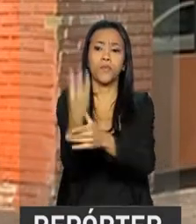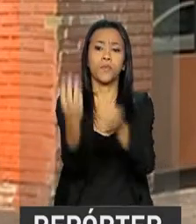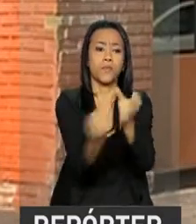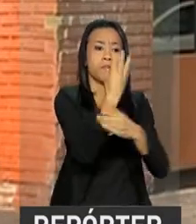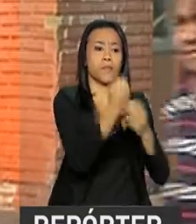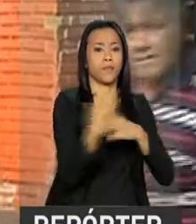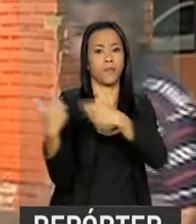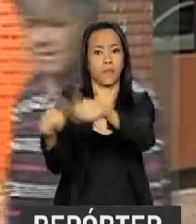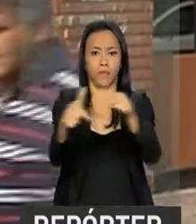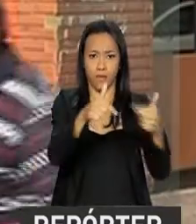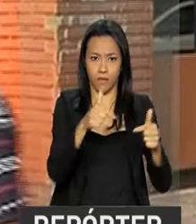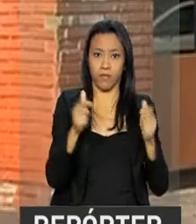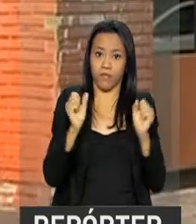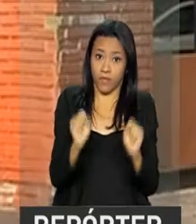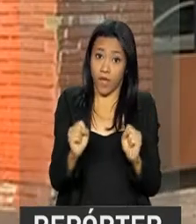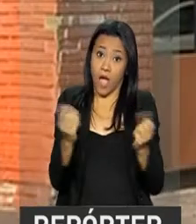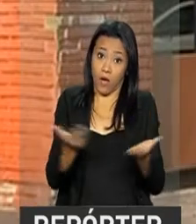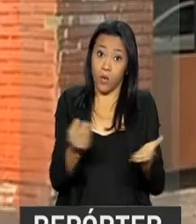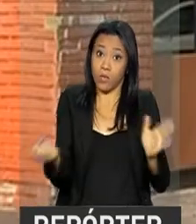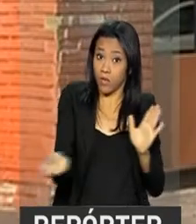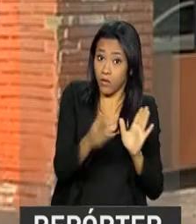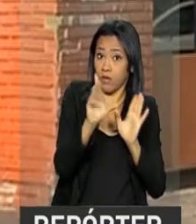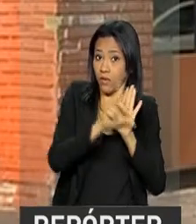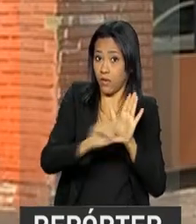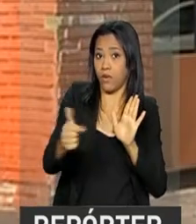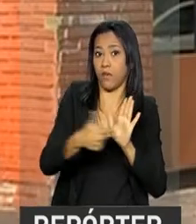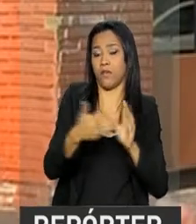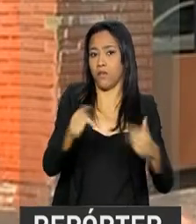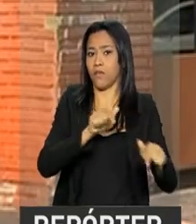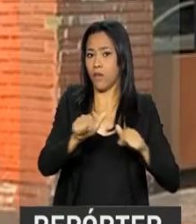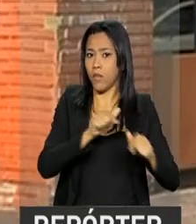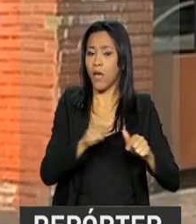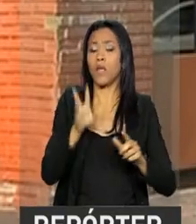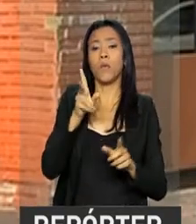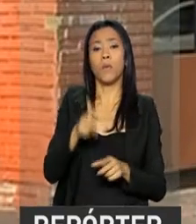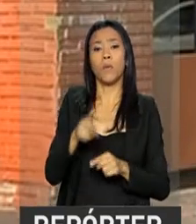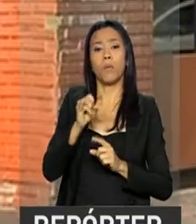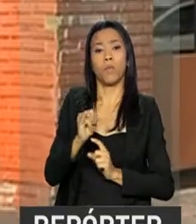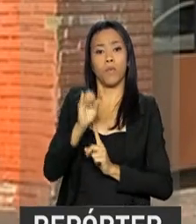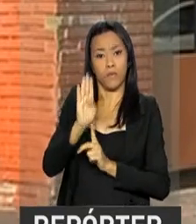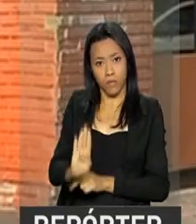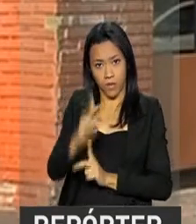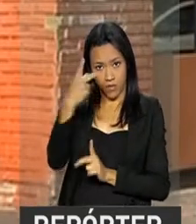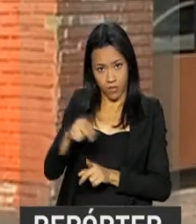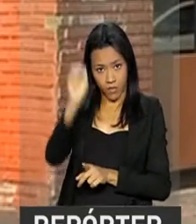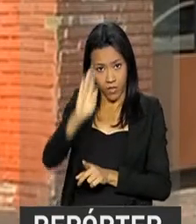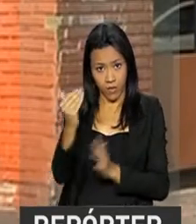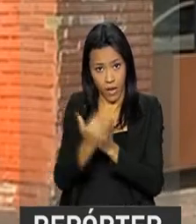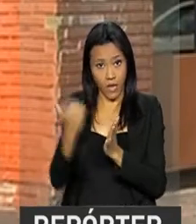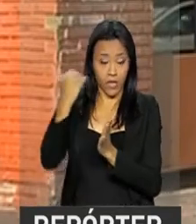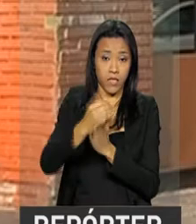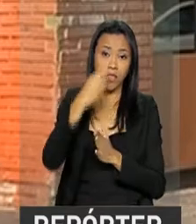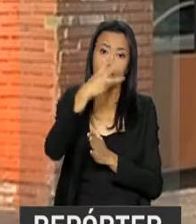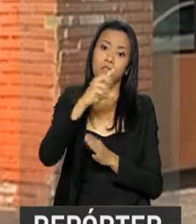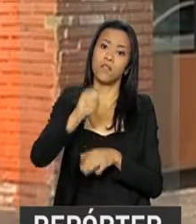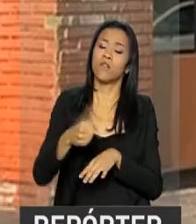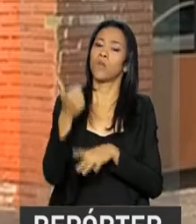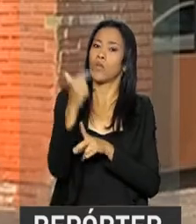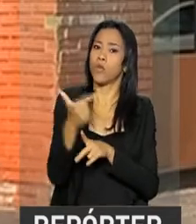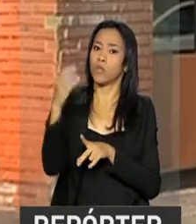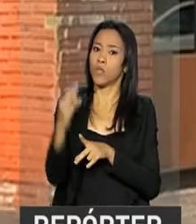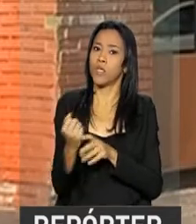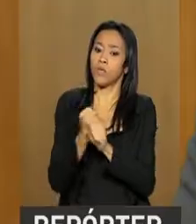A estimativa é que, com a modernização da lei trabalhista, o PIB per capita brasileiro cresça 3,2% nos